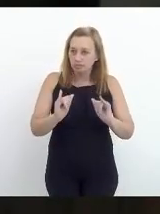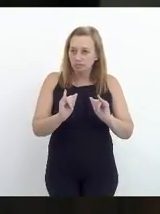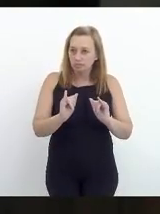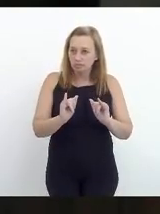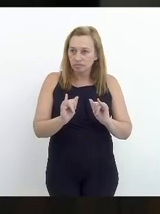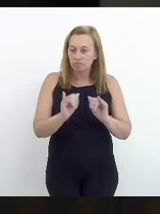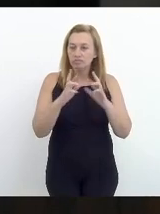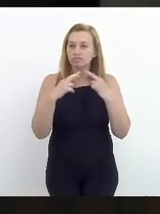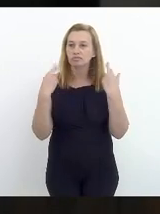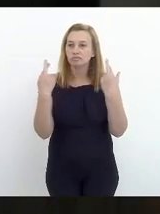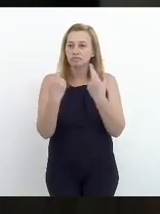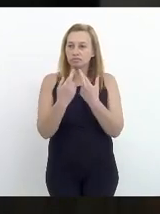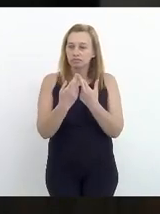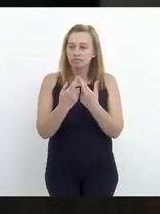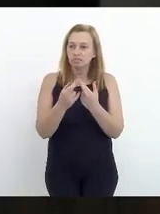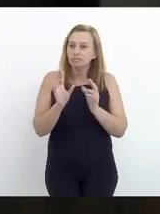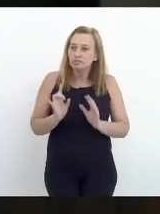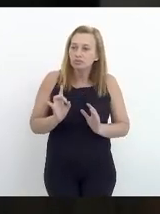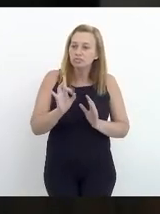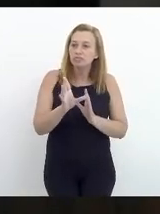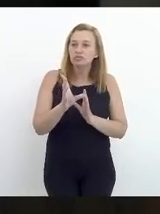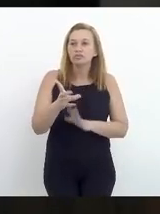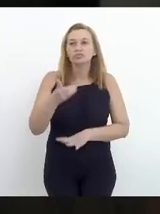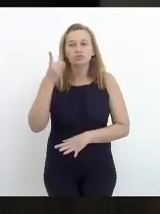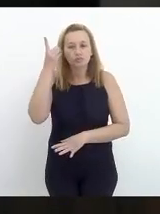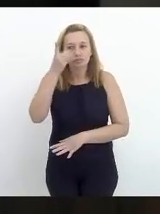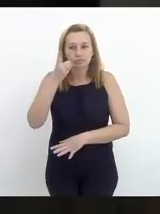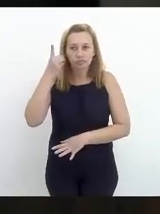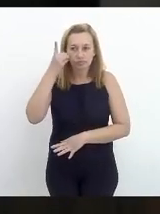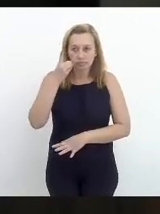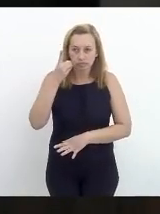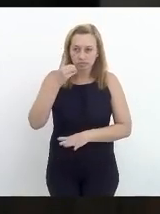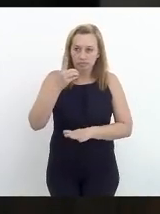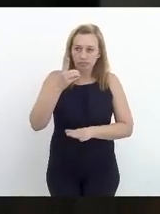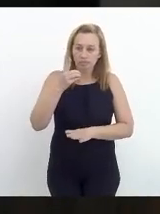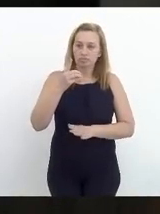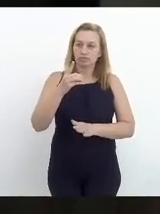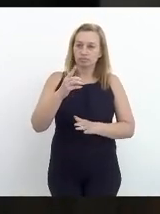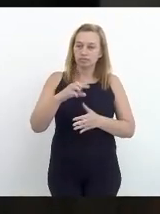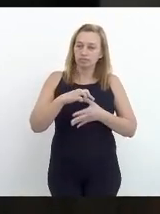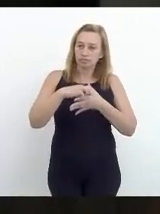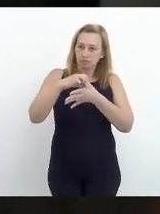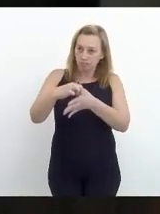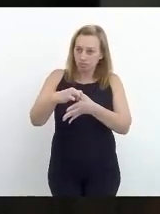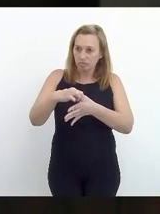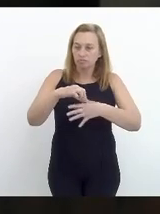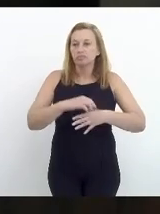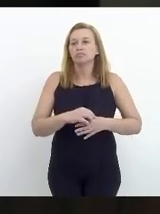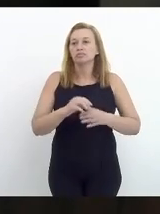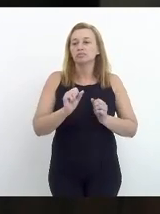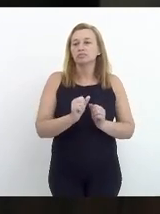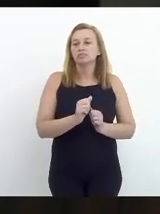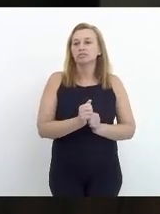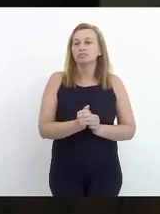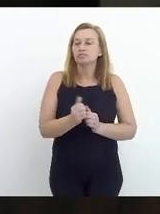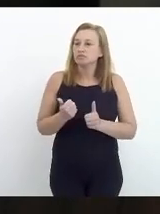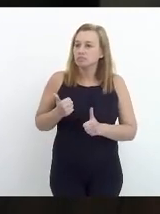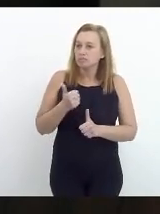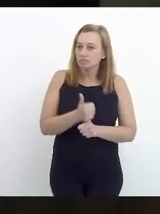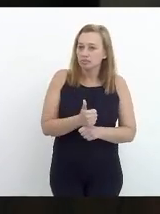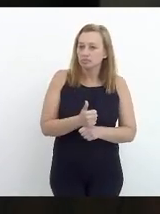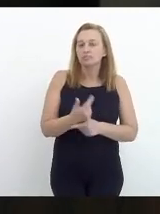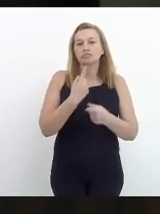uma reunião do Colégio de Líderes, para que nós pudéssemos ter um guia, um substitutivo